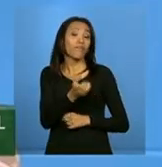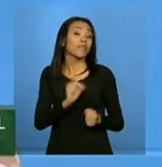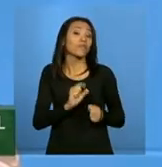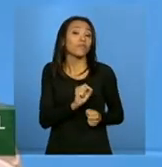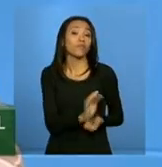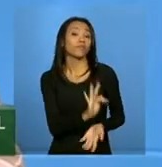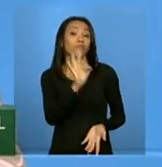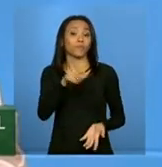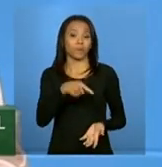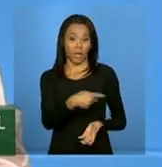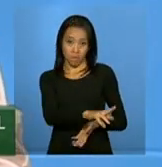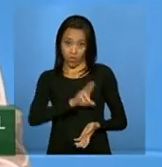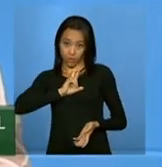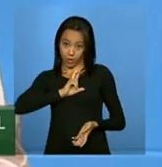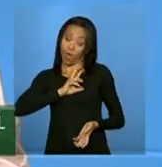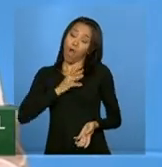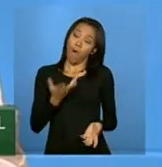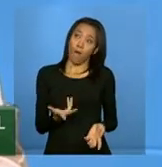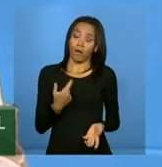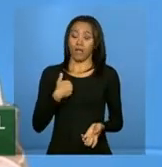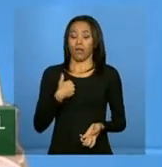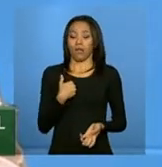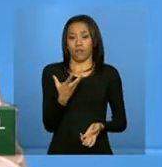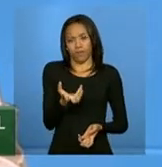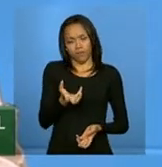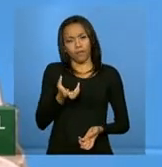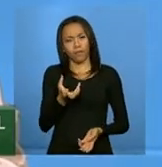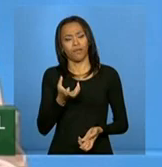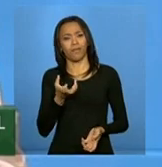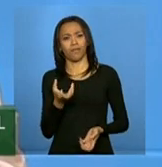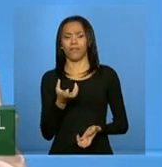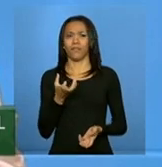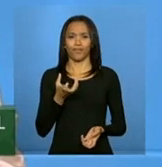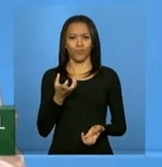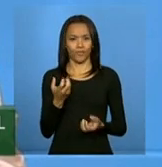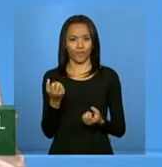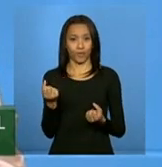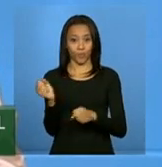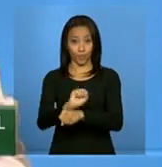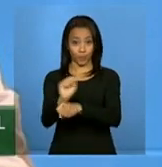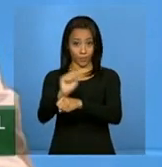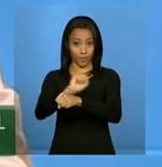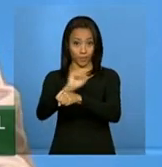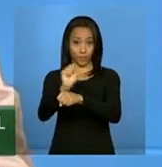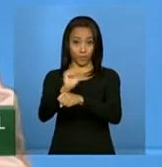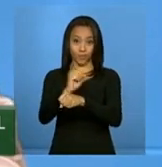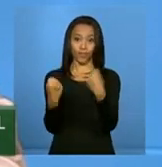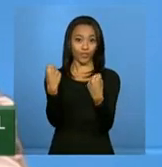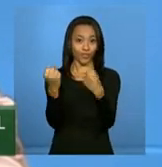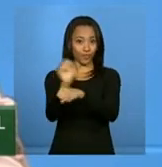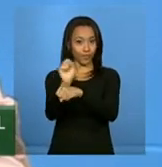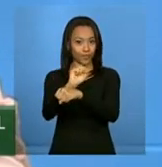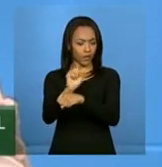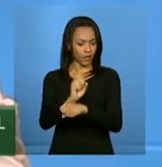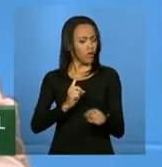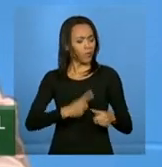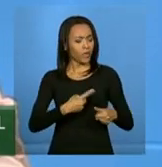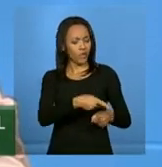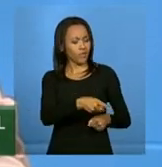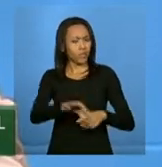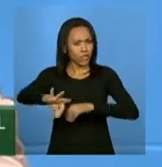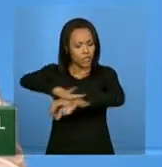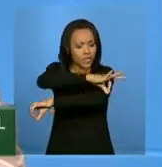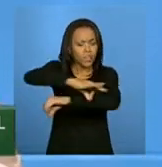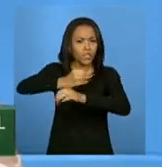ele disse, olha, eu quero ser motorista, eu quero dirigir. Aí eu falei, por que você não vai ser